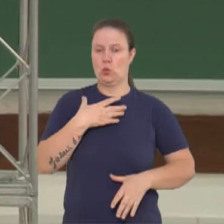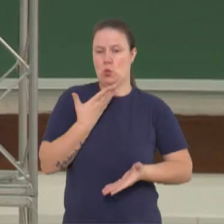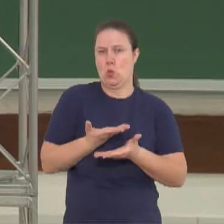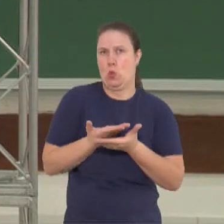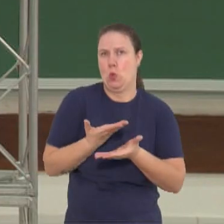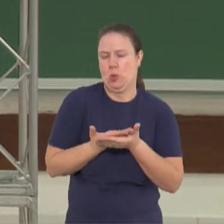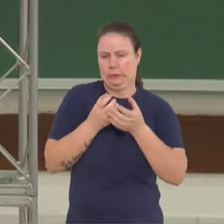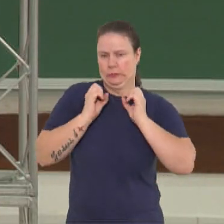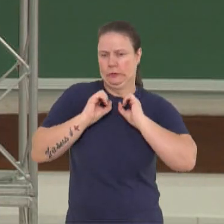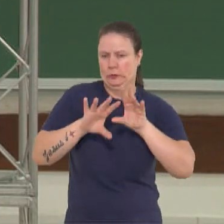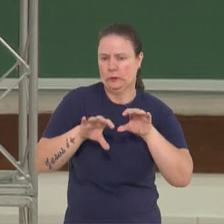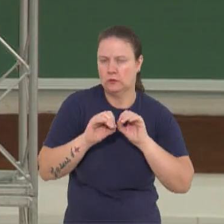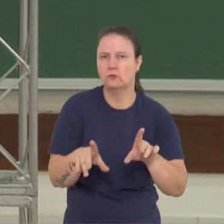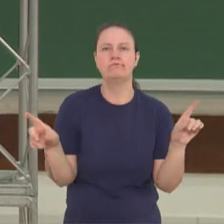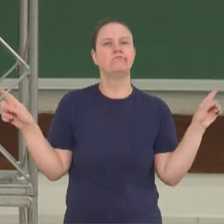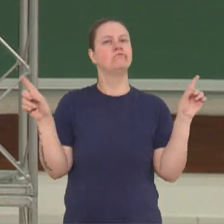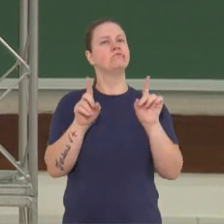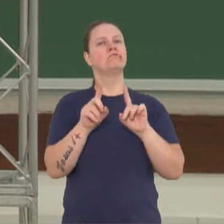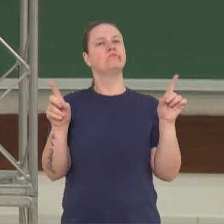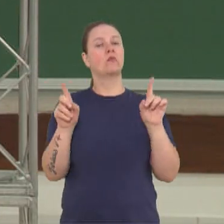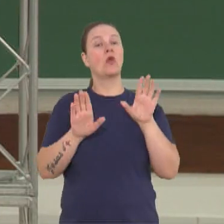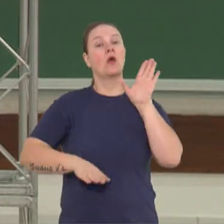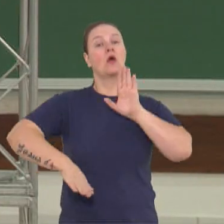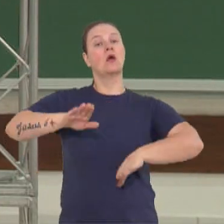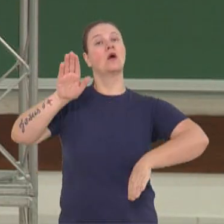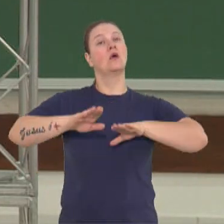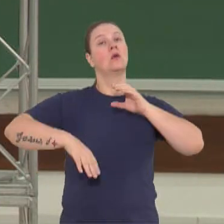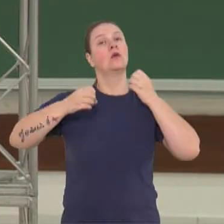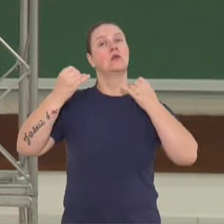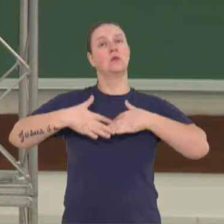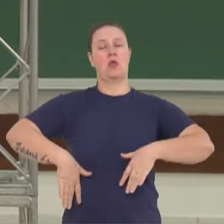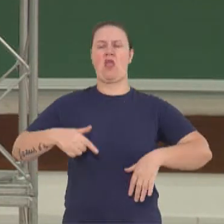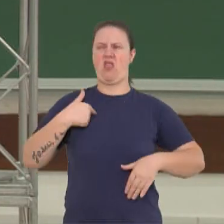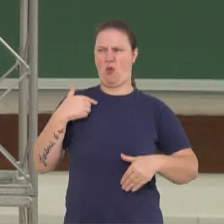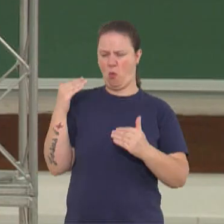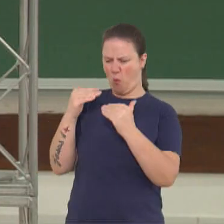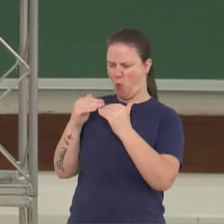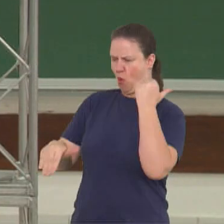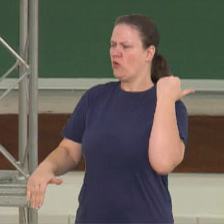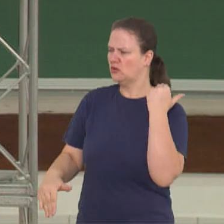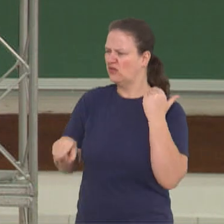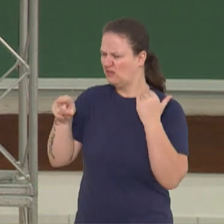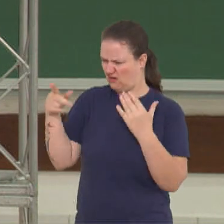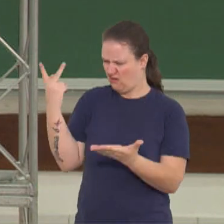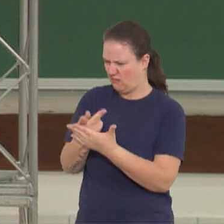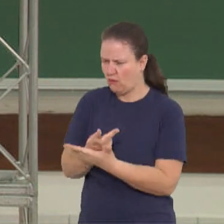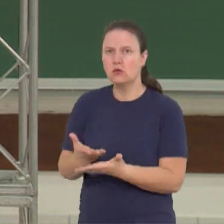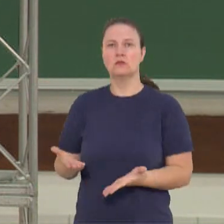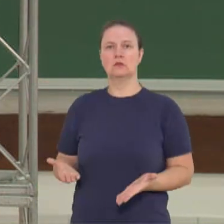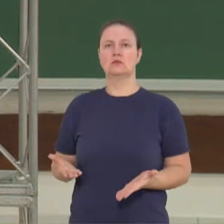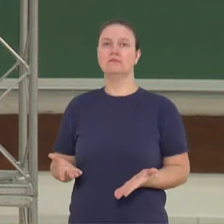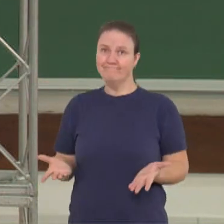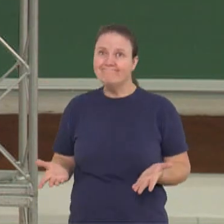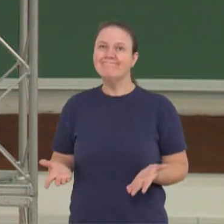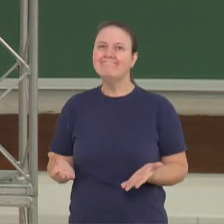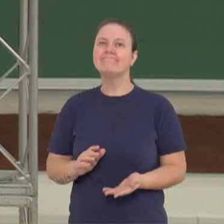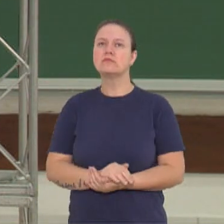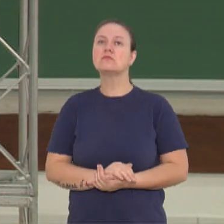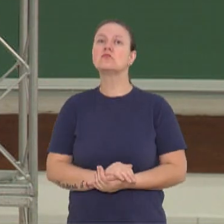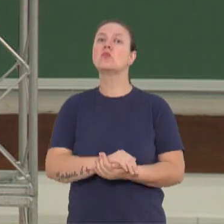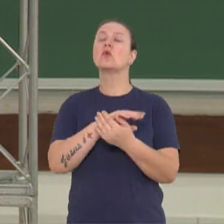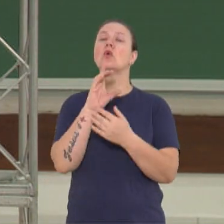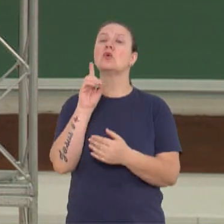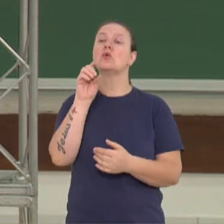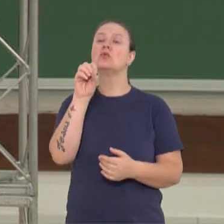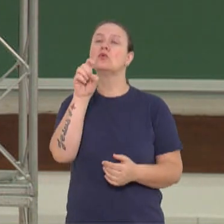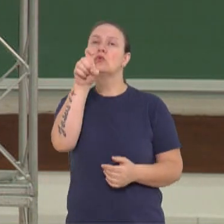que ele está dando. É uma explicação, às vezes, para dizer, não concordo com isso, isso está errado. Então a doxografia é isso. A doxografia